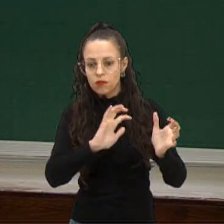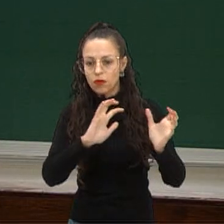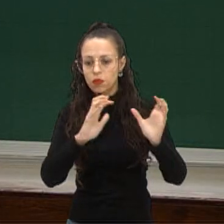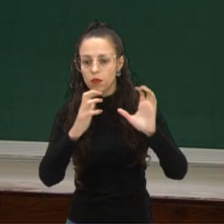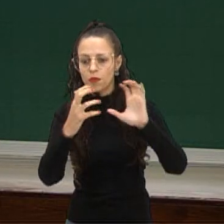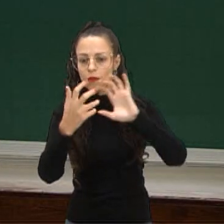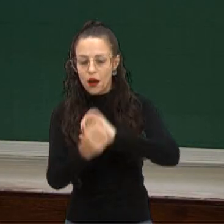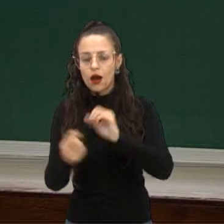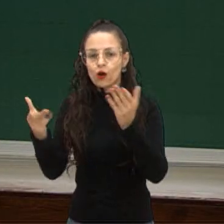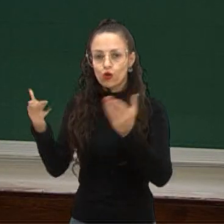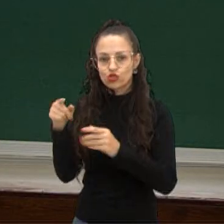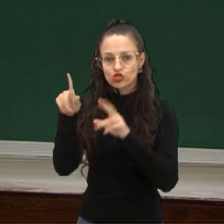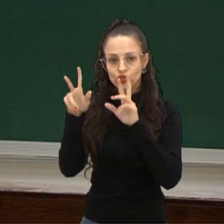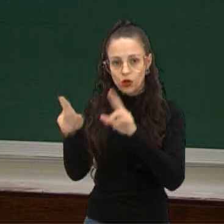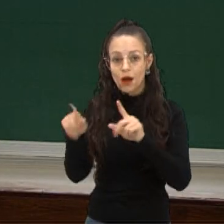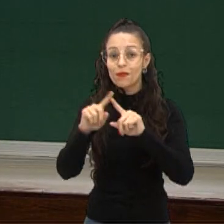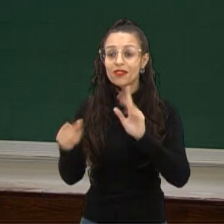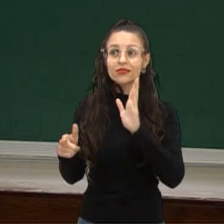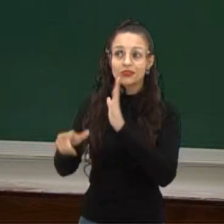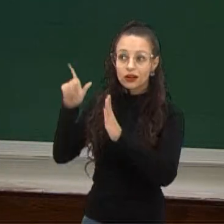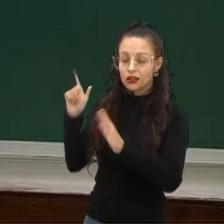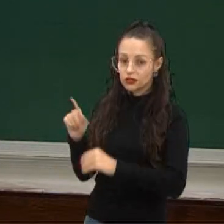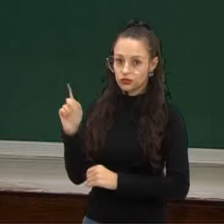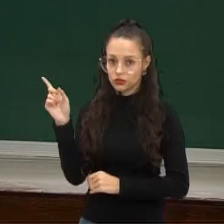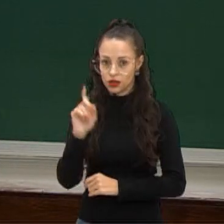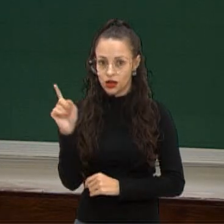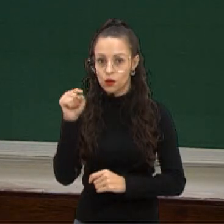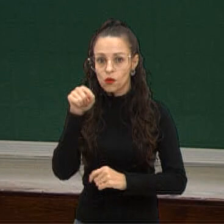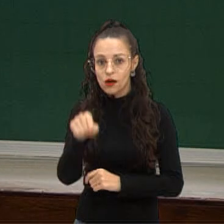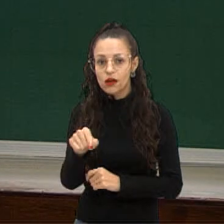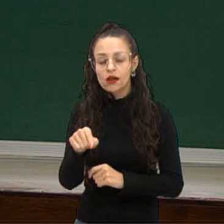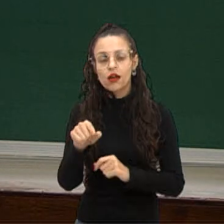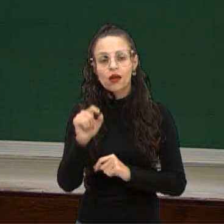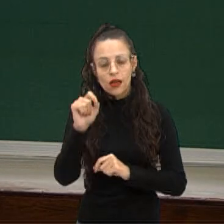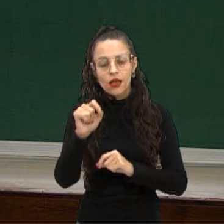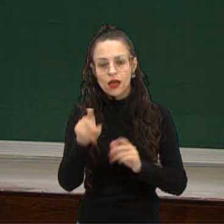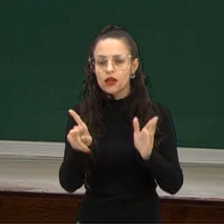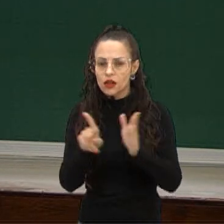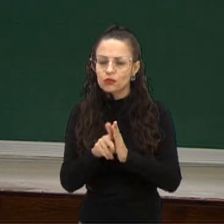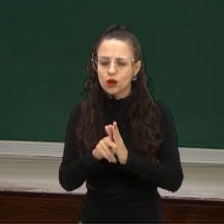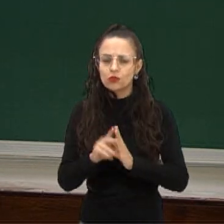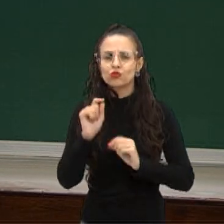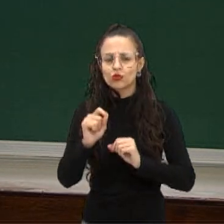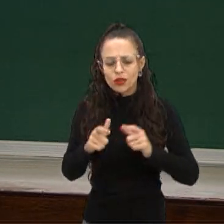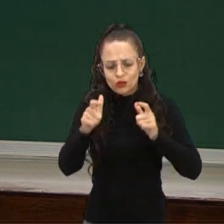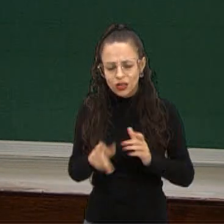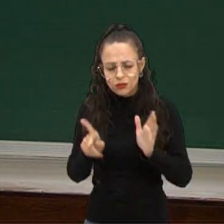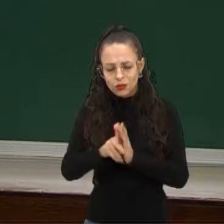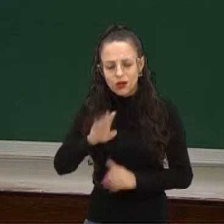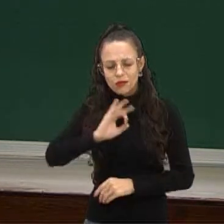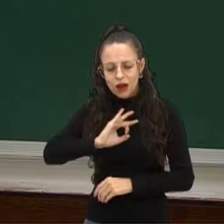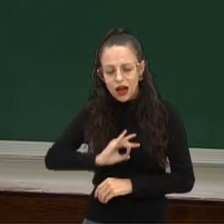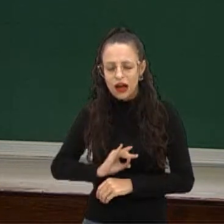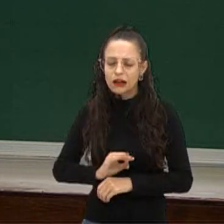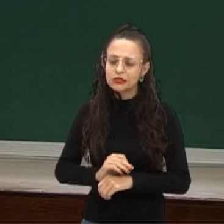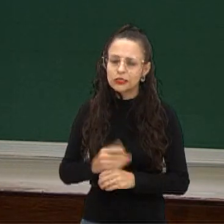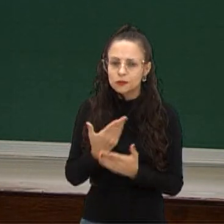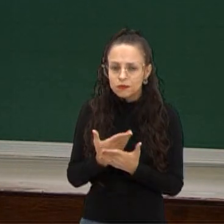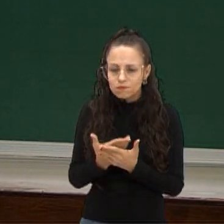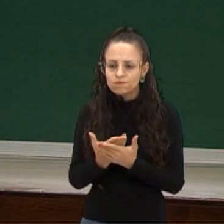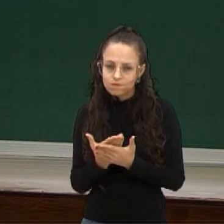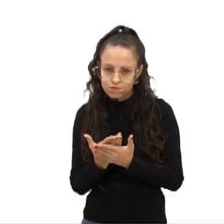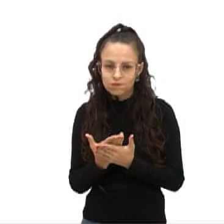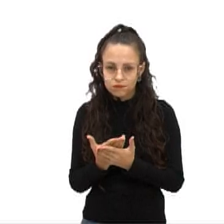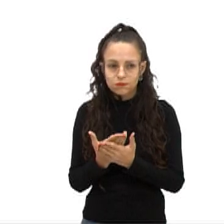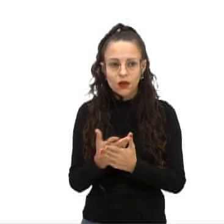tornaram catedrais, mas na época não eram. Era justamente um anexo de um mosteiro e era nesse estilo de fortaleza, como a gente